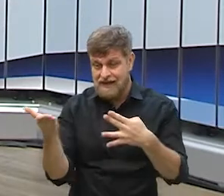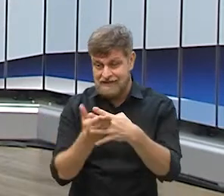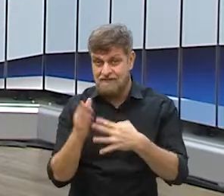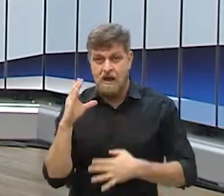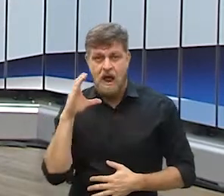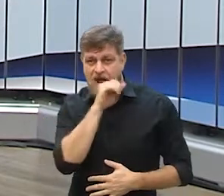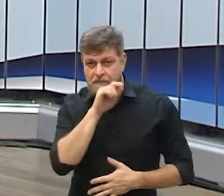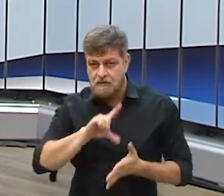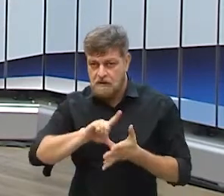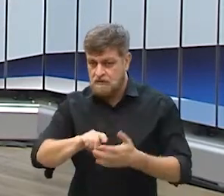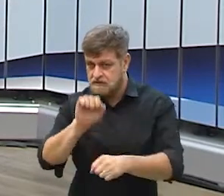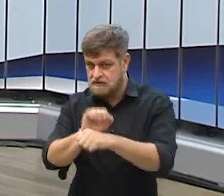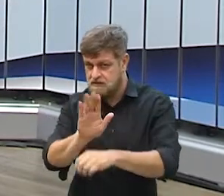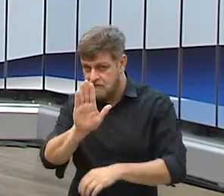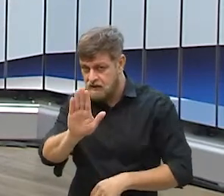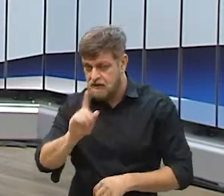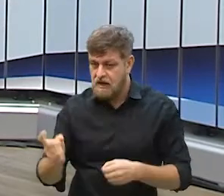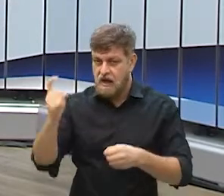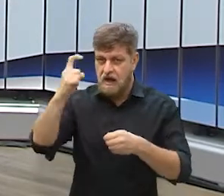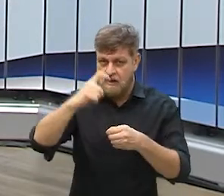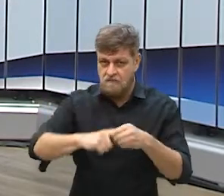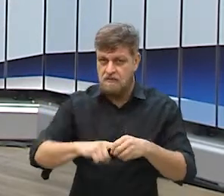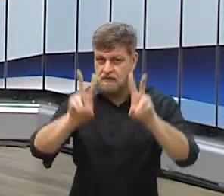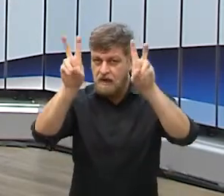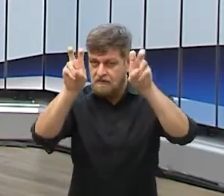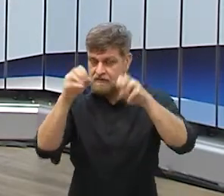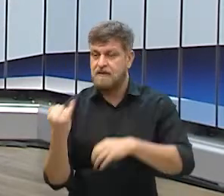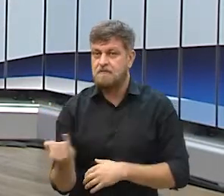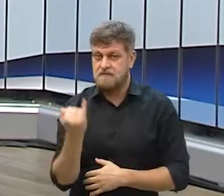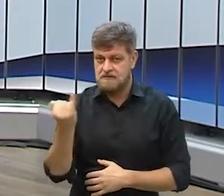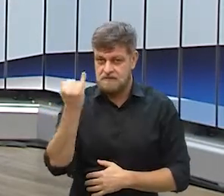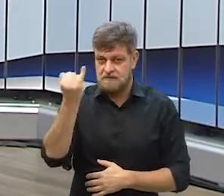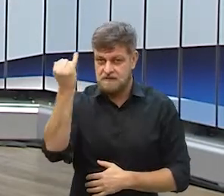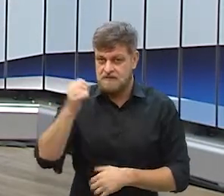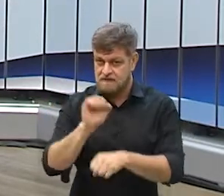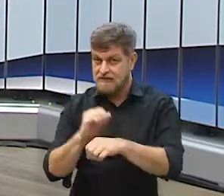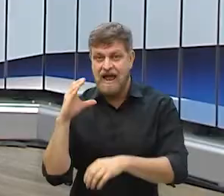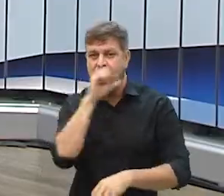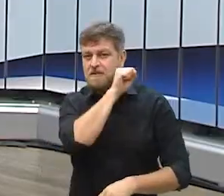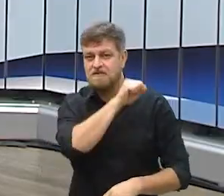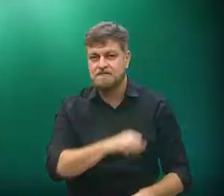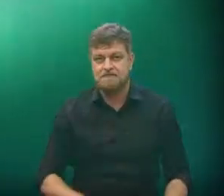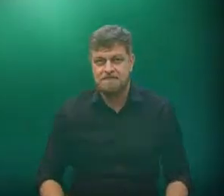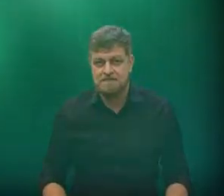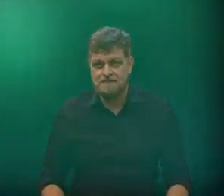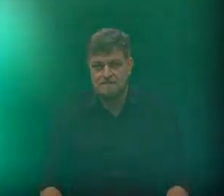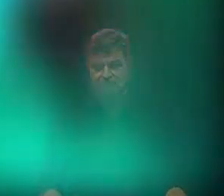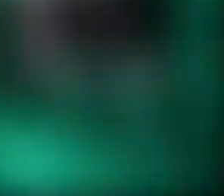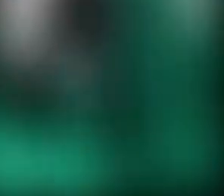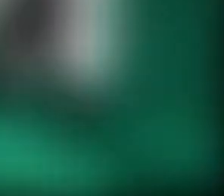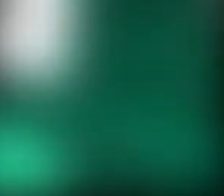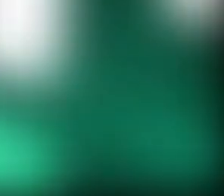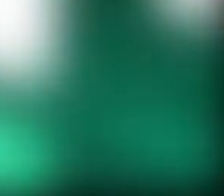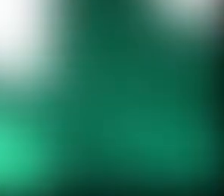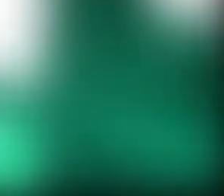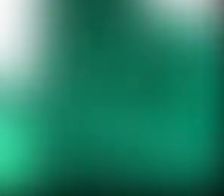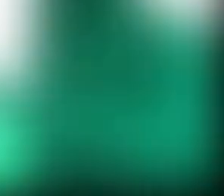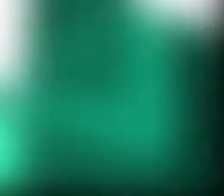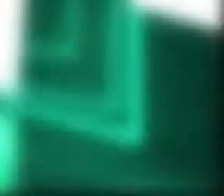rápido intervalo, não saia daí, que eu vou abordar assuntos importantes. Rapidinho.